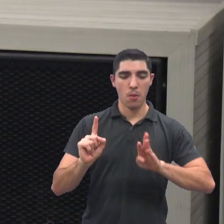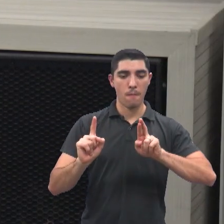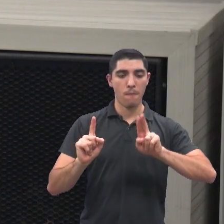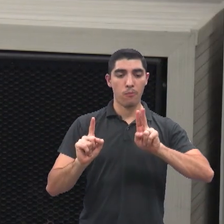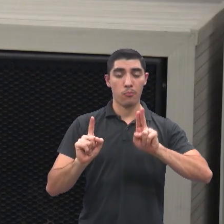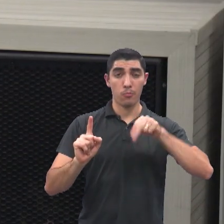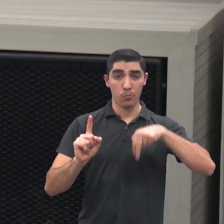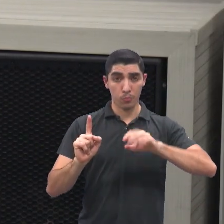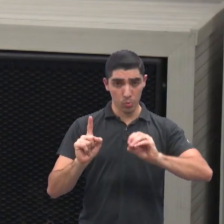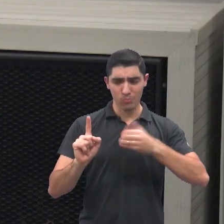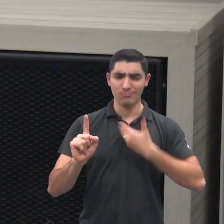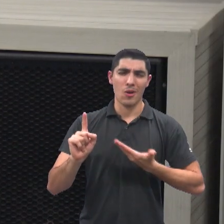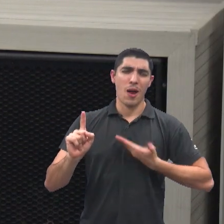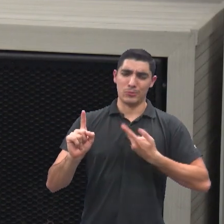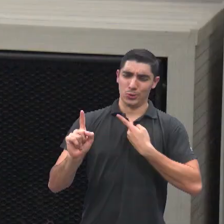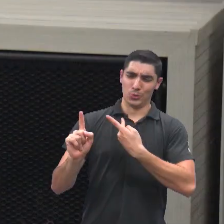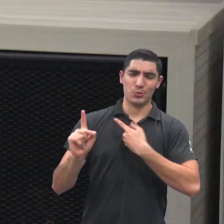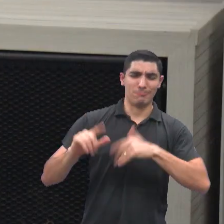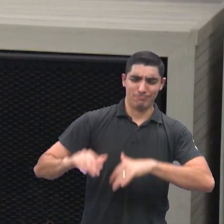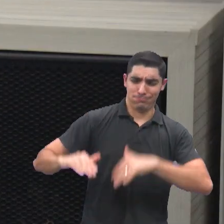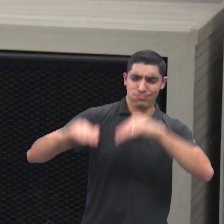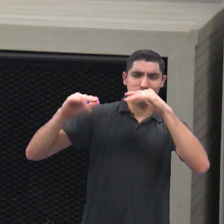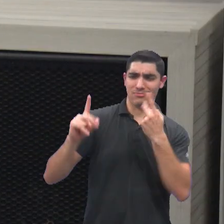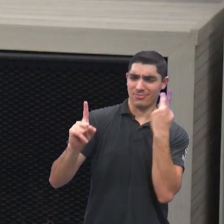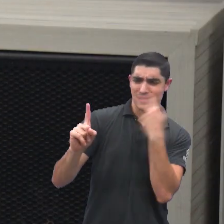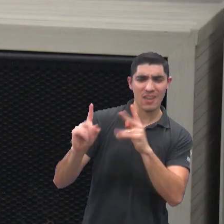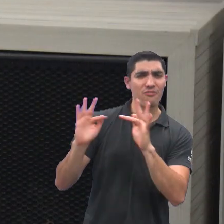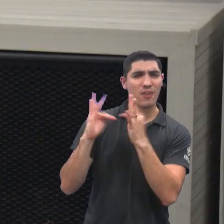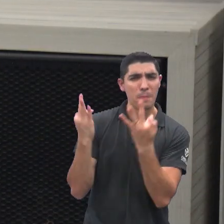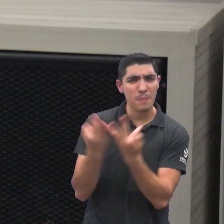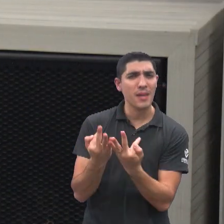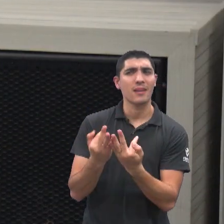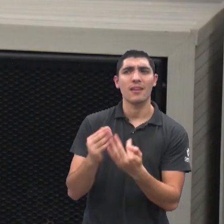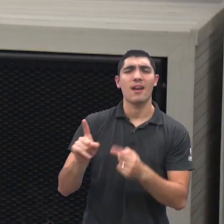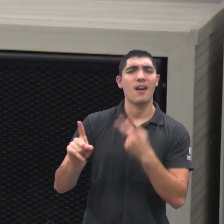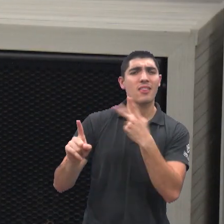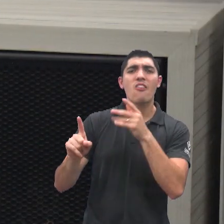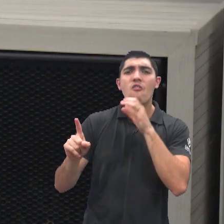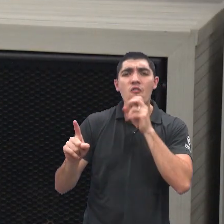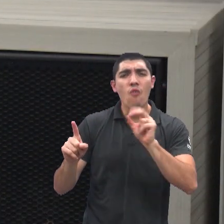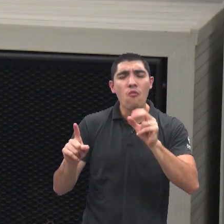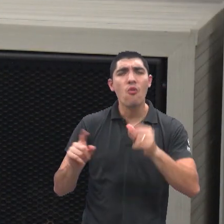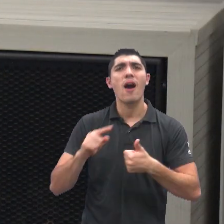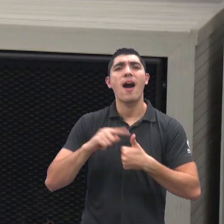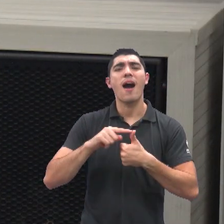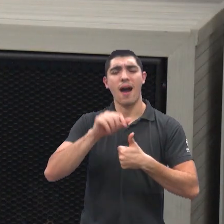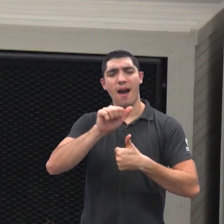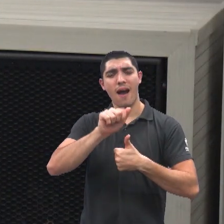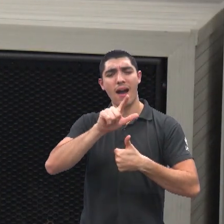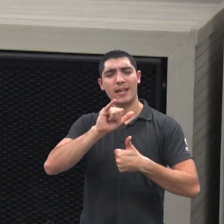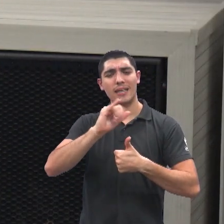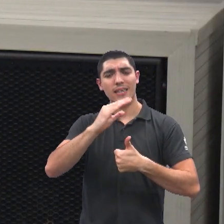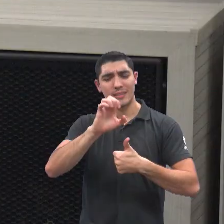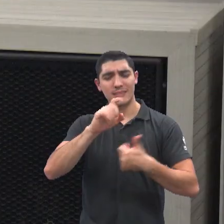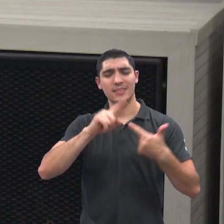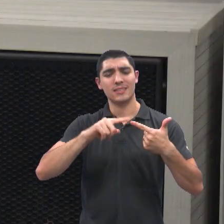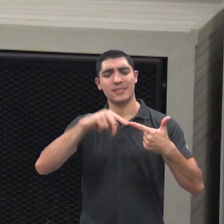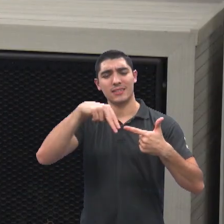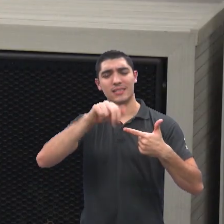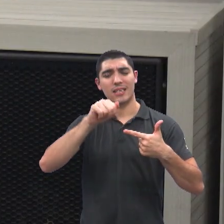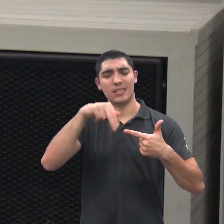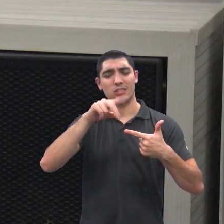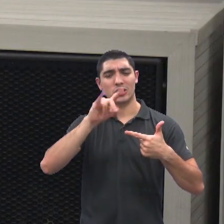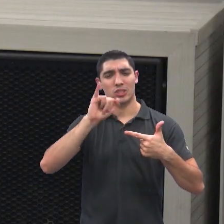da família, dos avós dele, da dona Alice, do Nandinho. Moramos na mesma rua desde criança, jogava